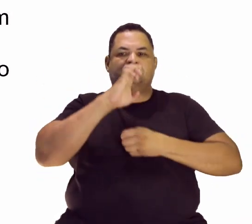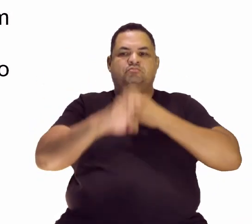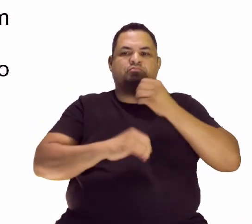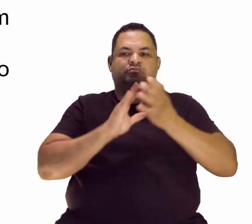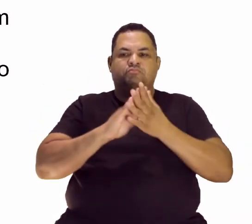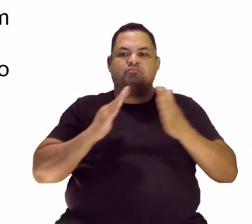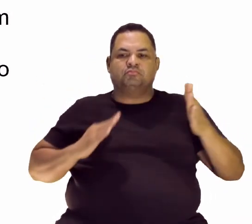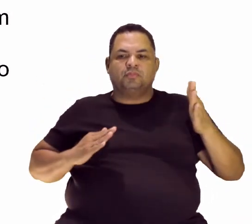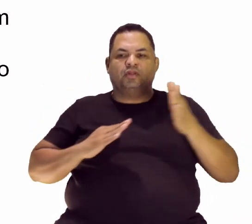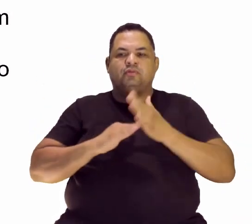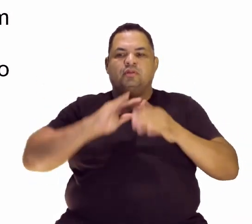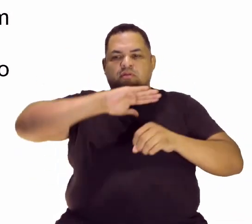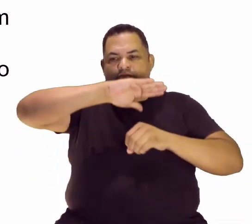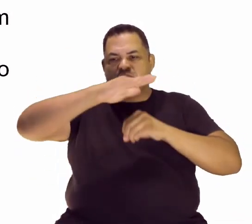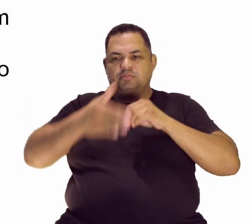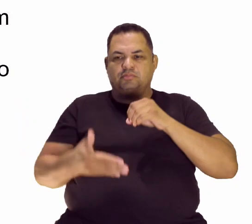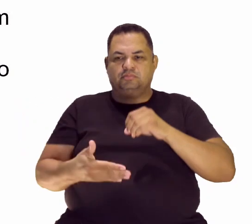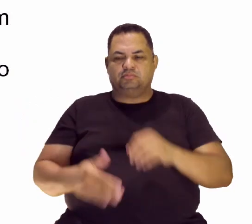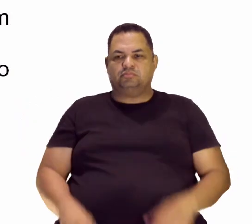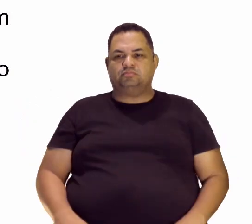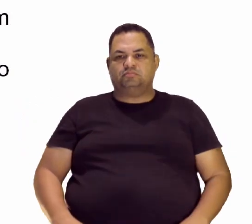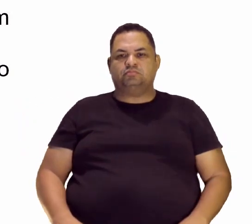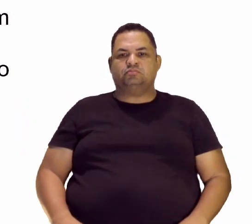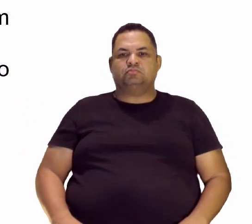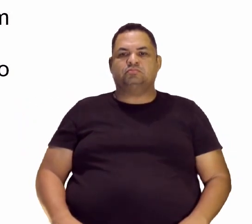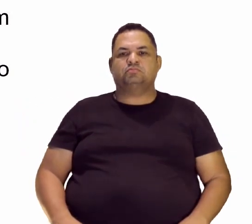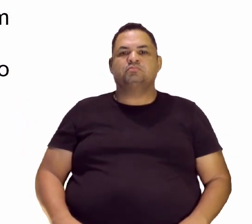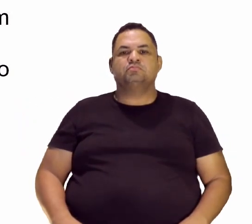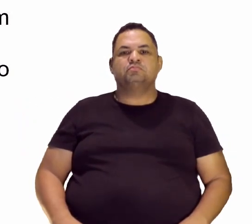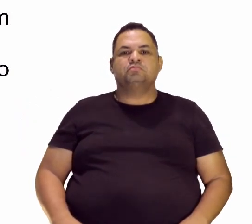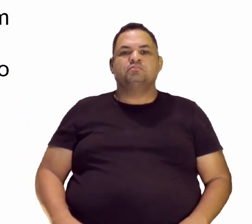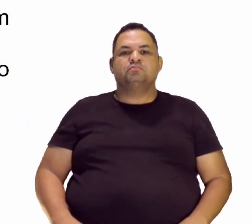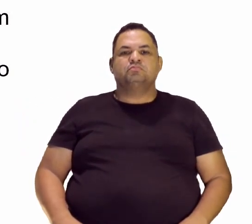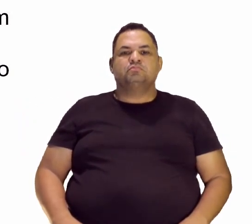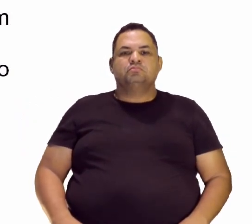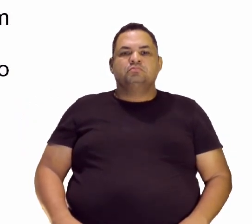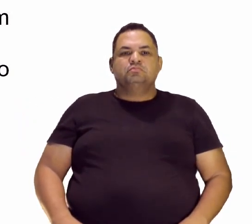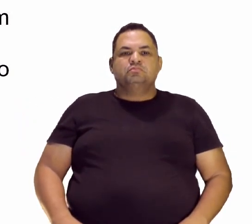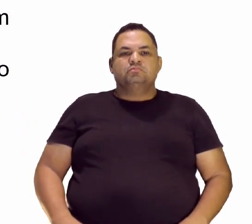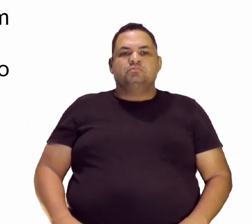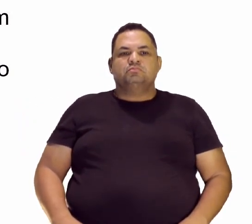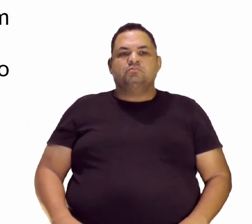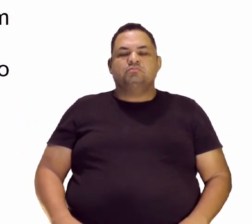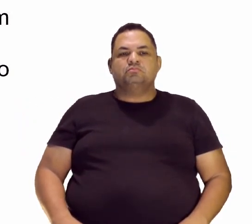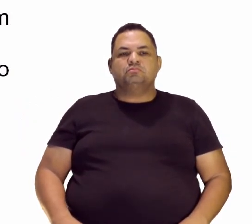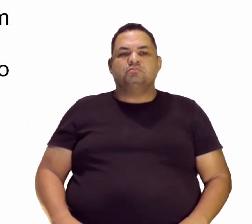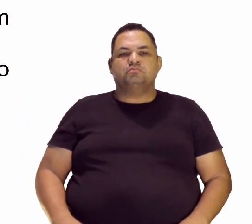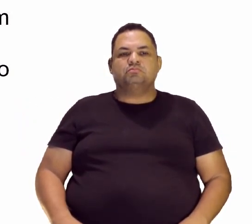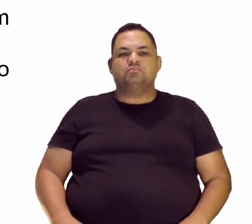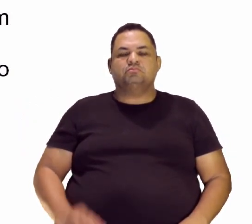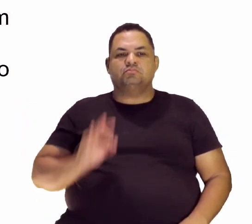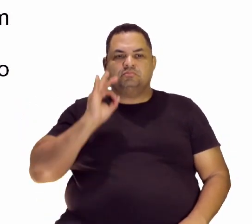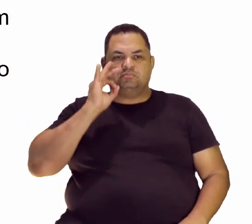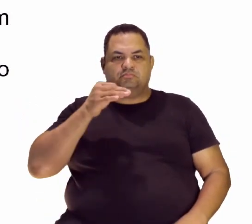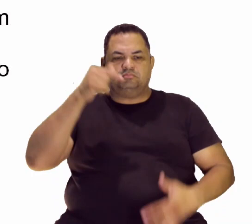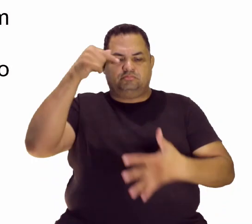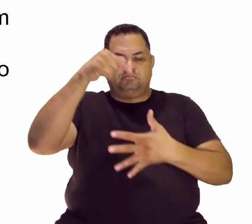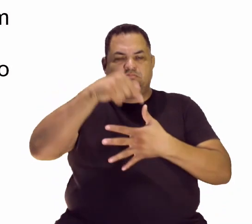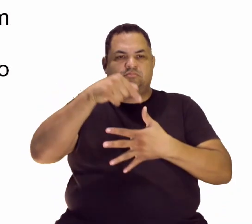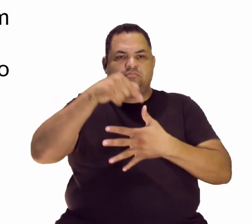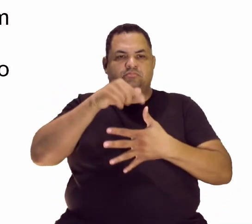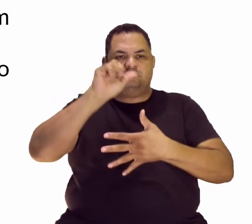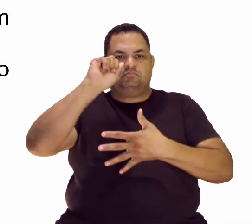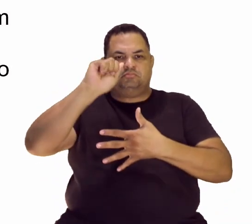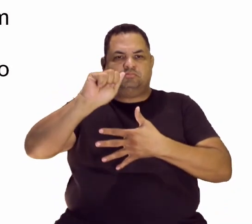na última camada. Sendo assim, olha só, é exatamente a